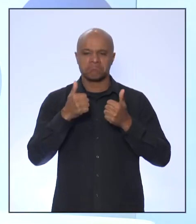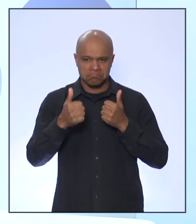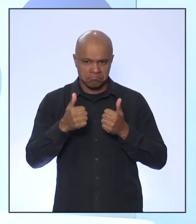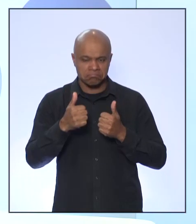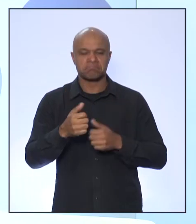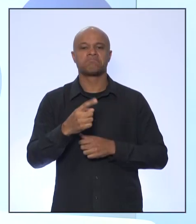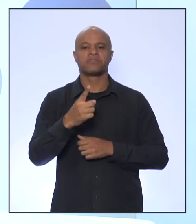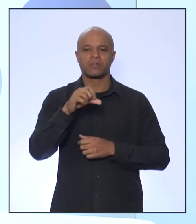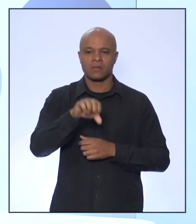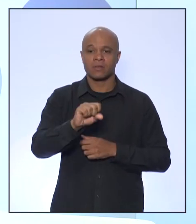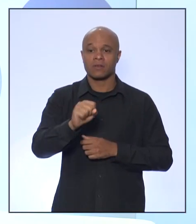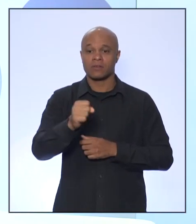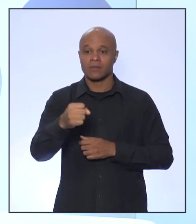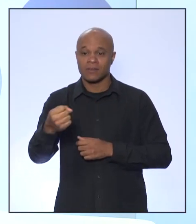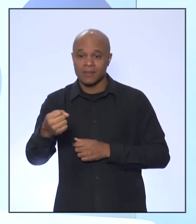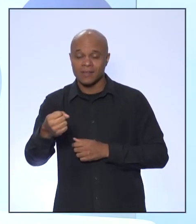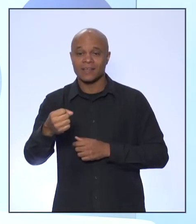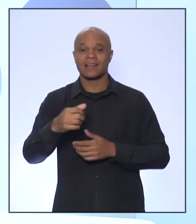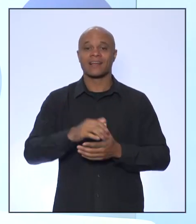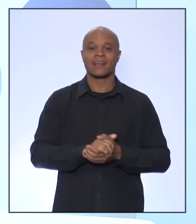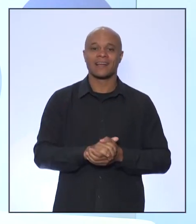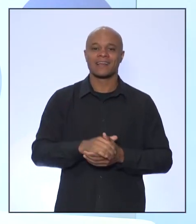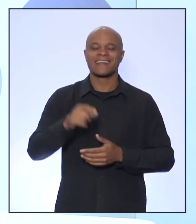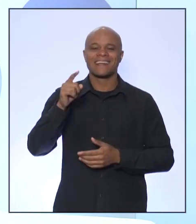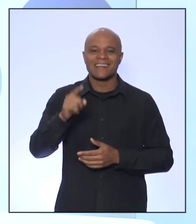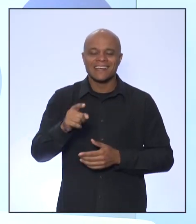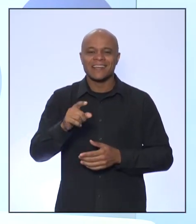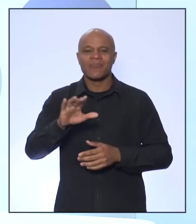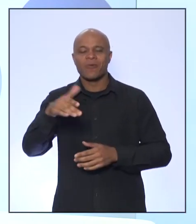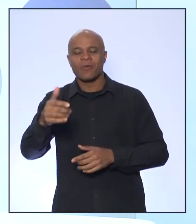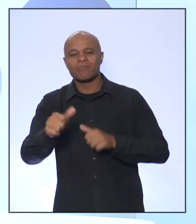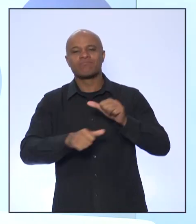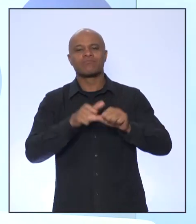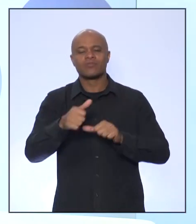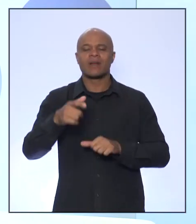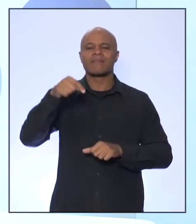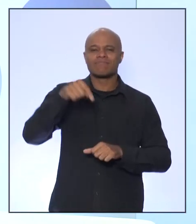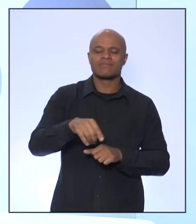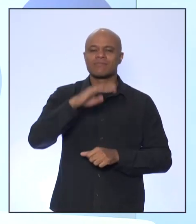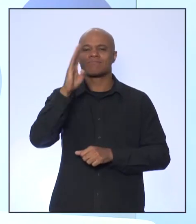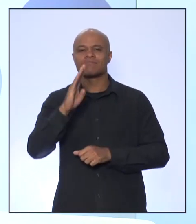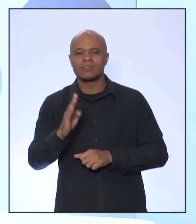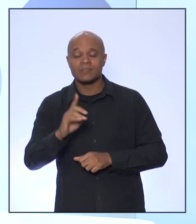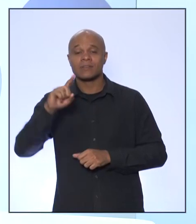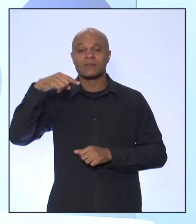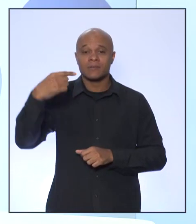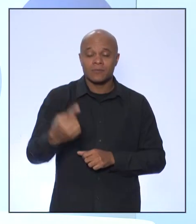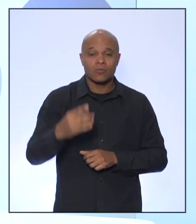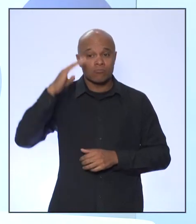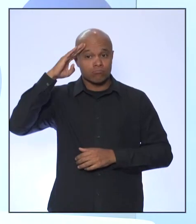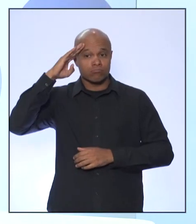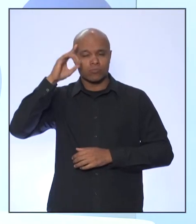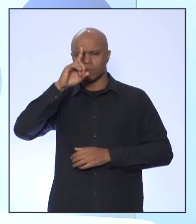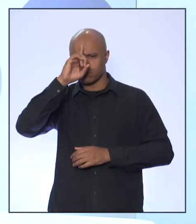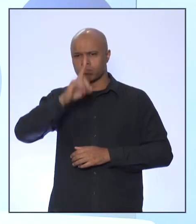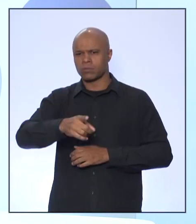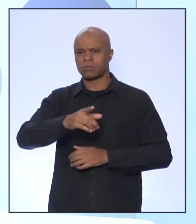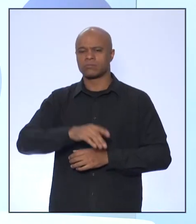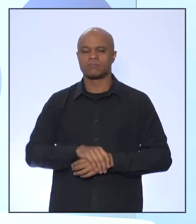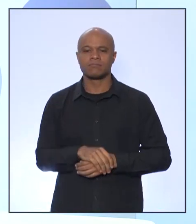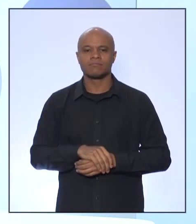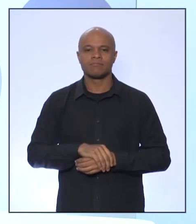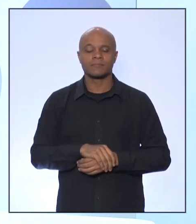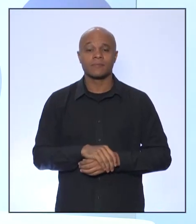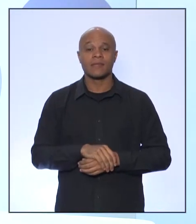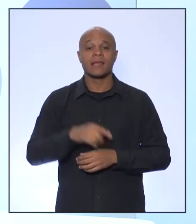1988, no período que nós chamamos de redemocratização no Brasil, pós-ditadura militar. E